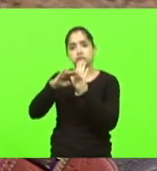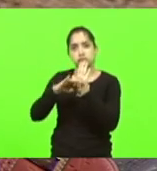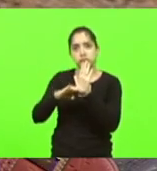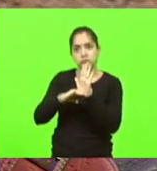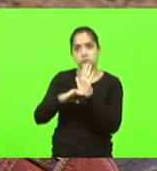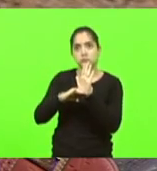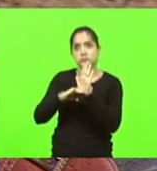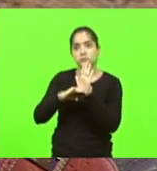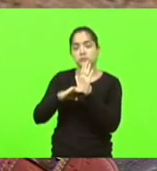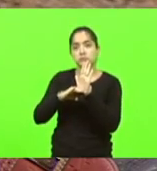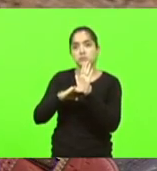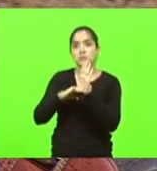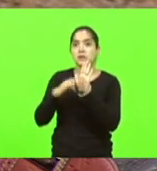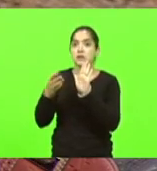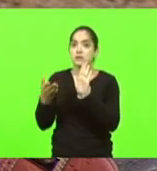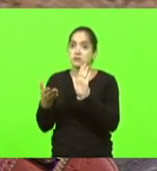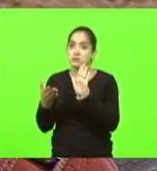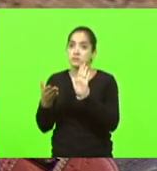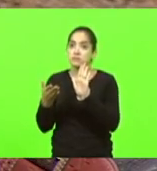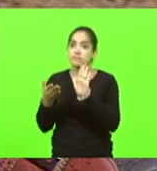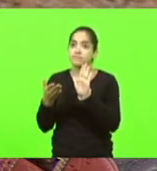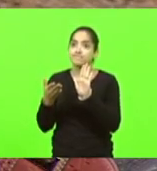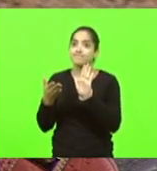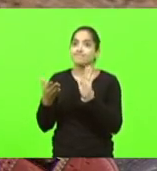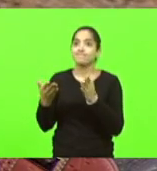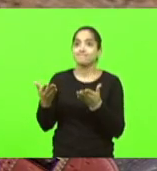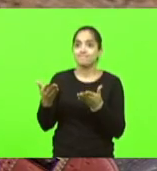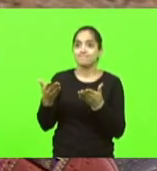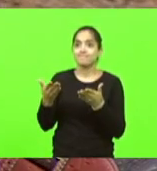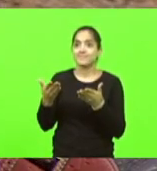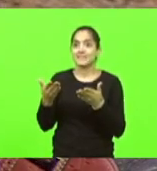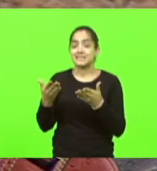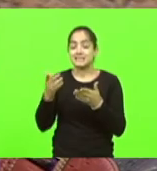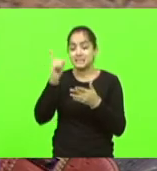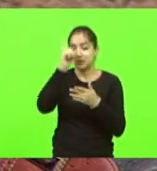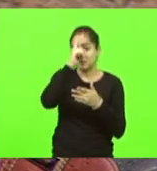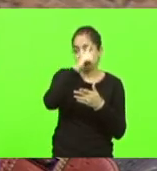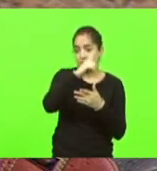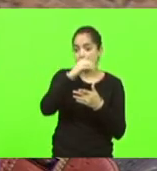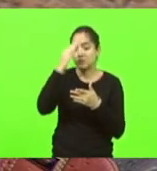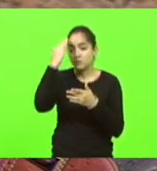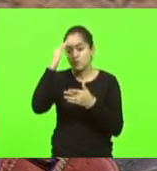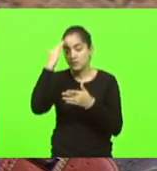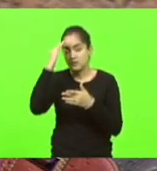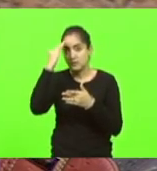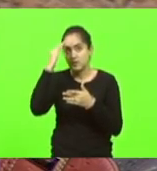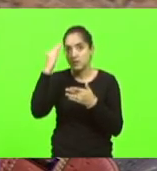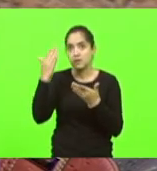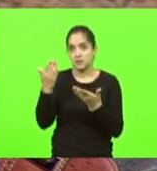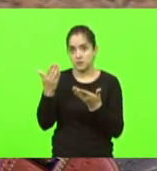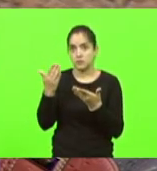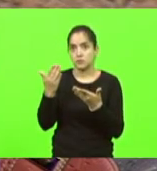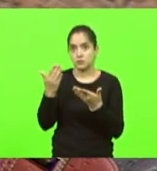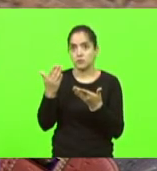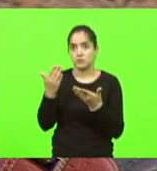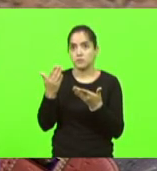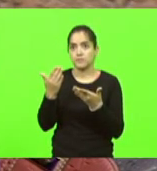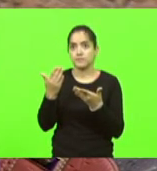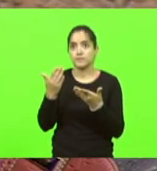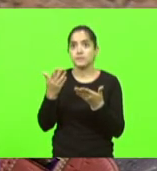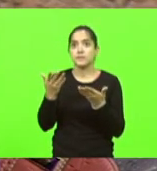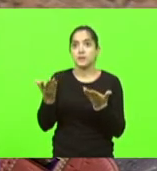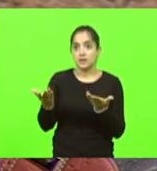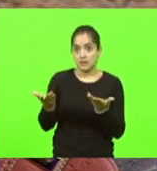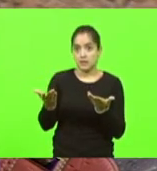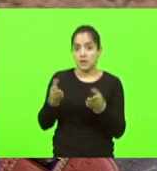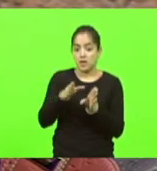ele deu para nós isso você me coloca na uma situação difícil porque o entendimento a priori era de